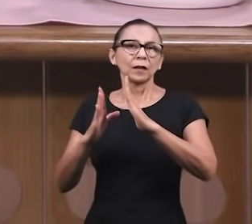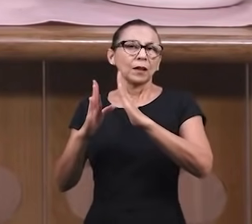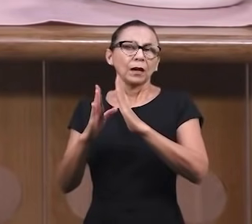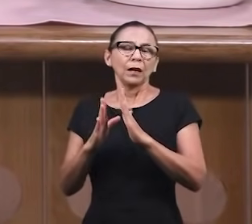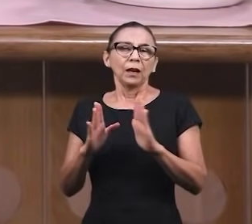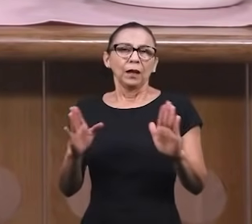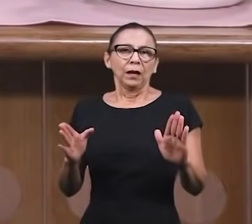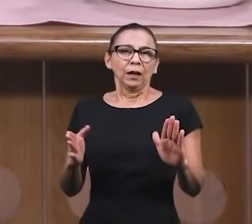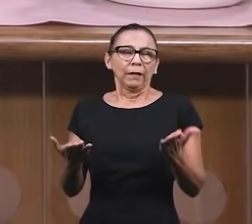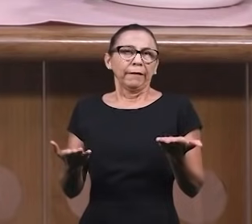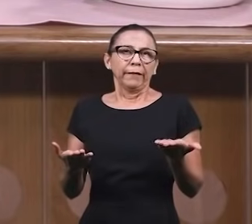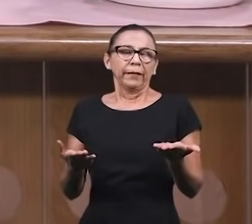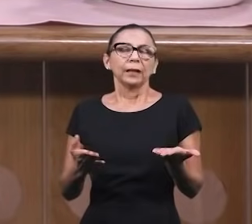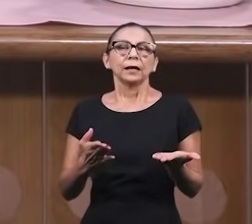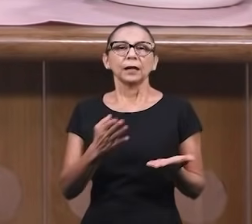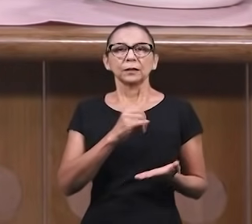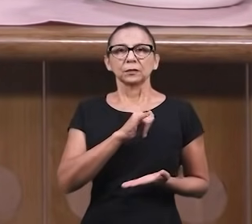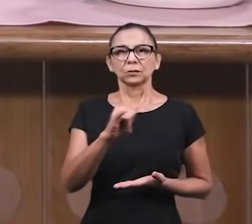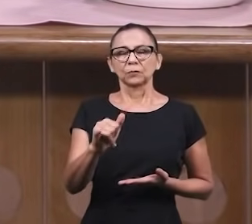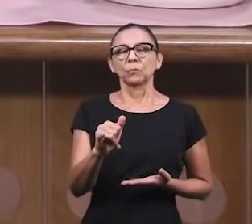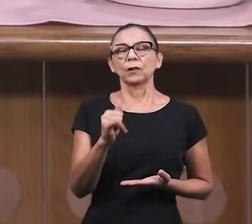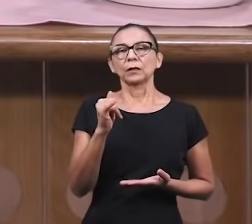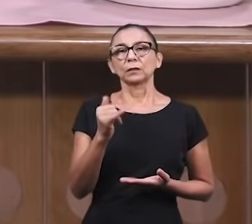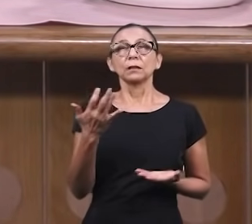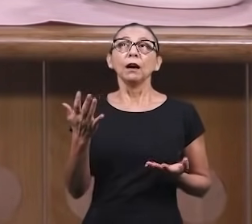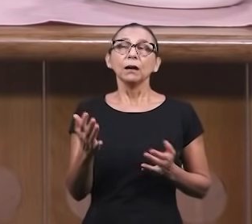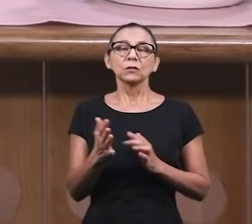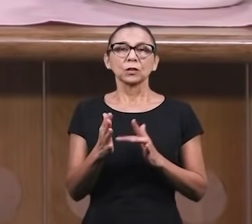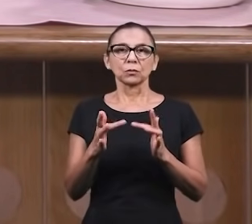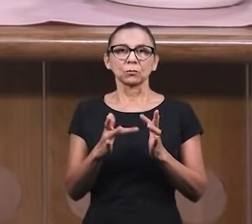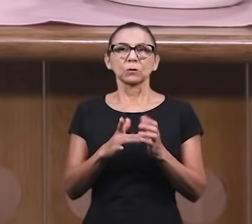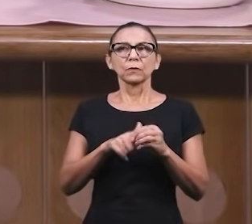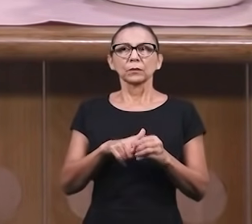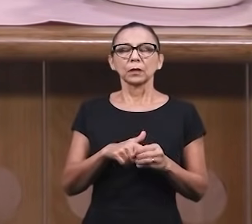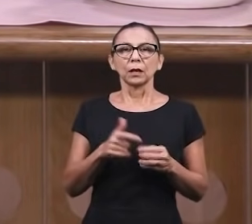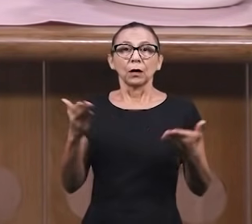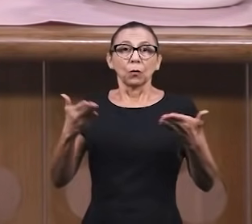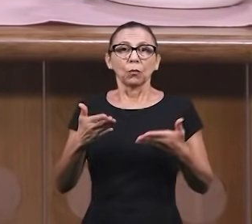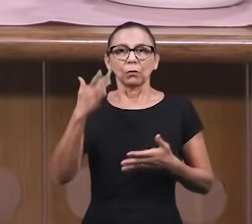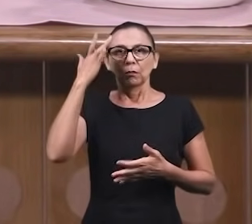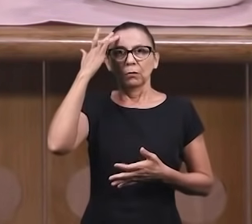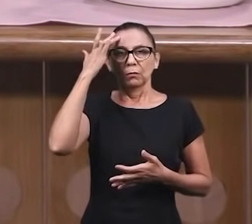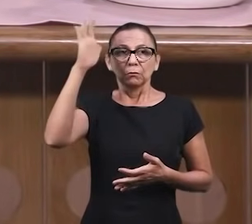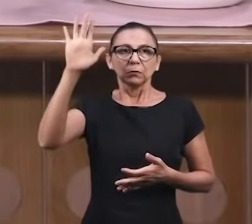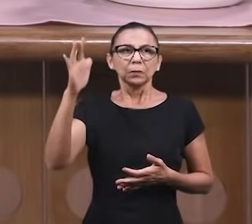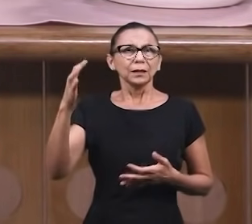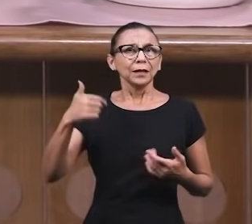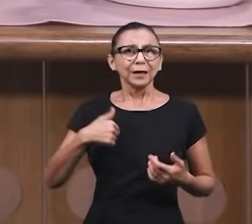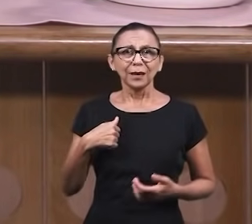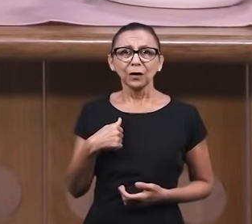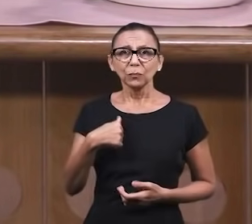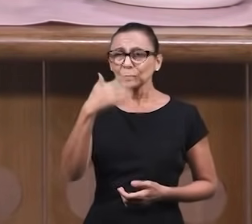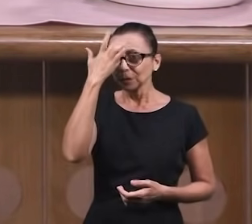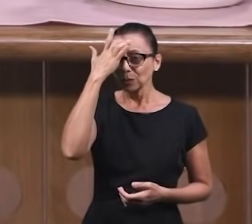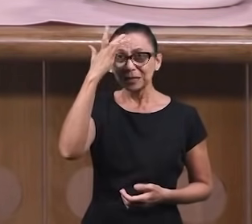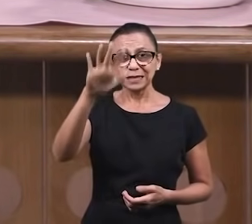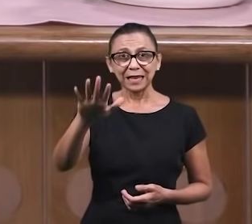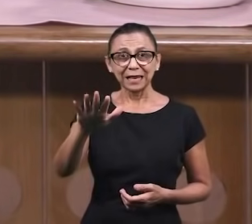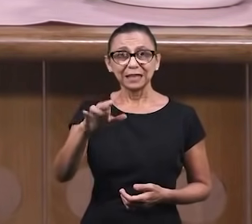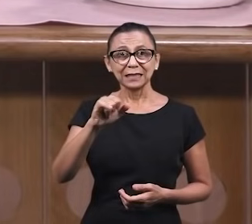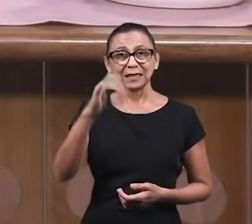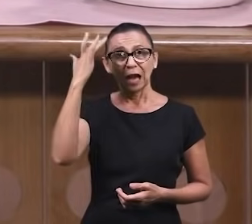Não estamos falando aqui que Jesus vai voltar hoje, amanhã, não sei. Não estamos marcando uma